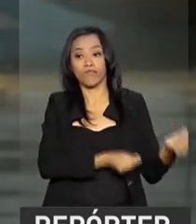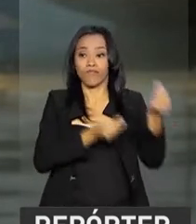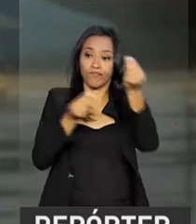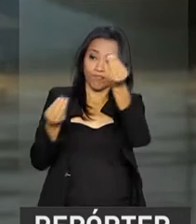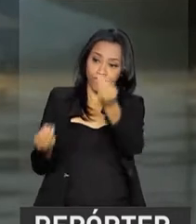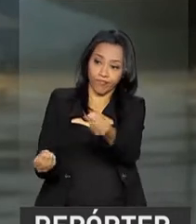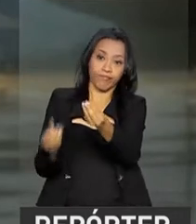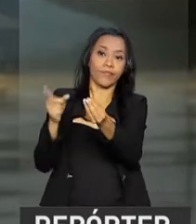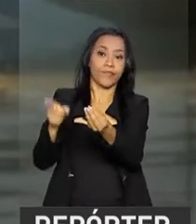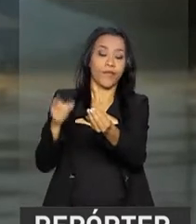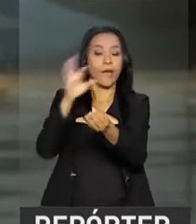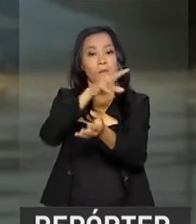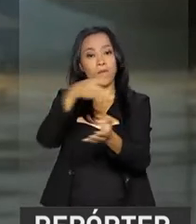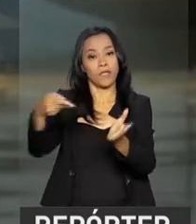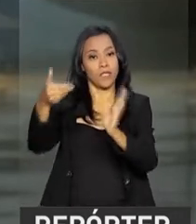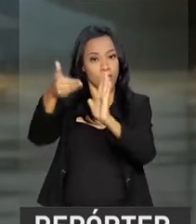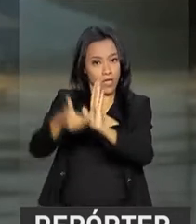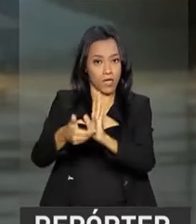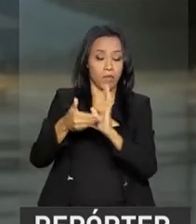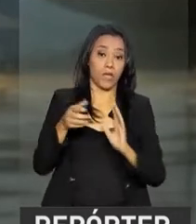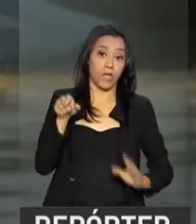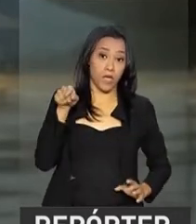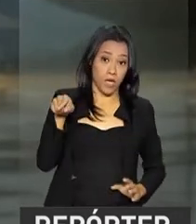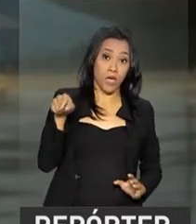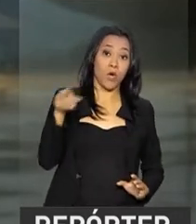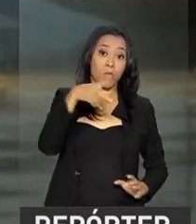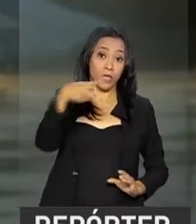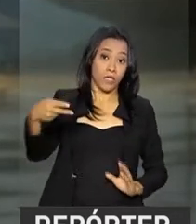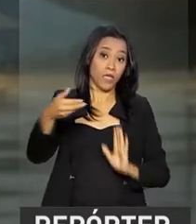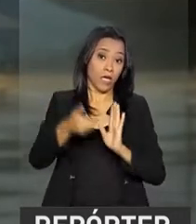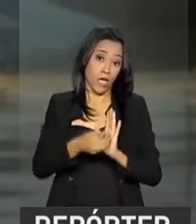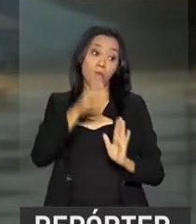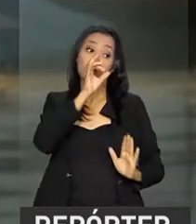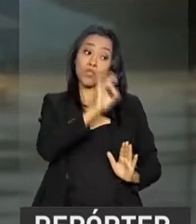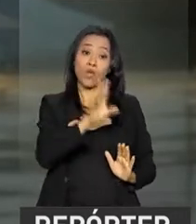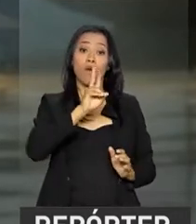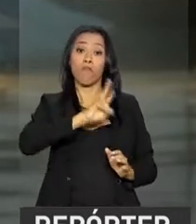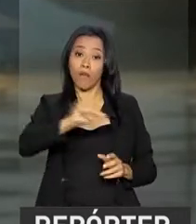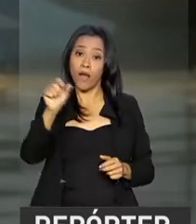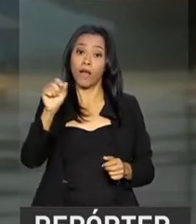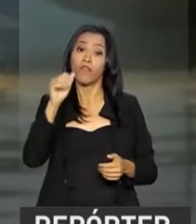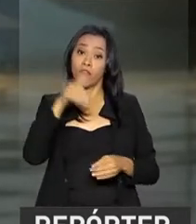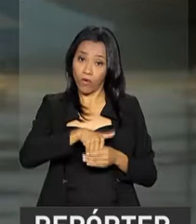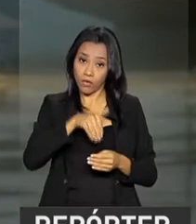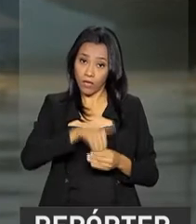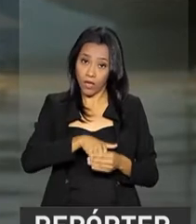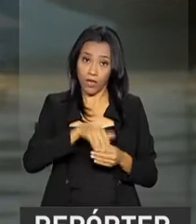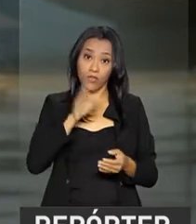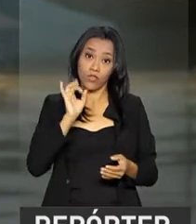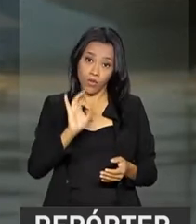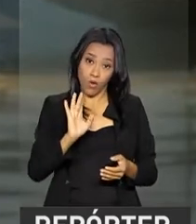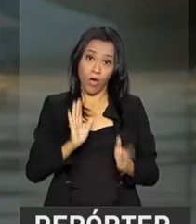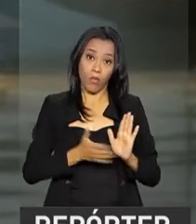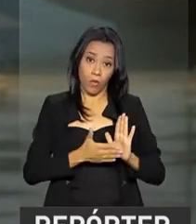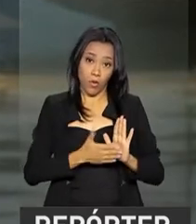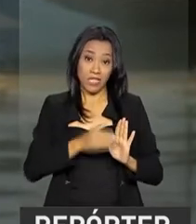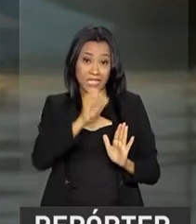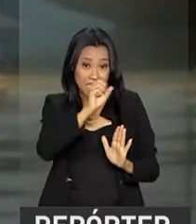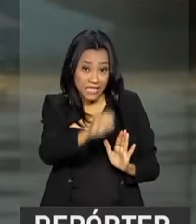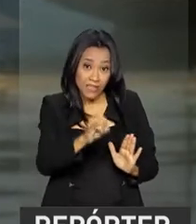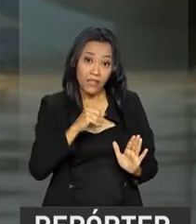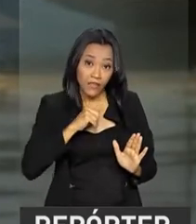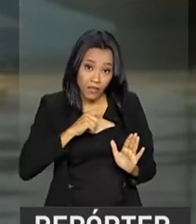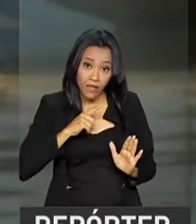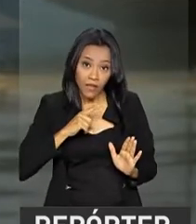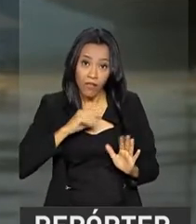Deputados, Rodrigo Maia. E Rodrigo Maia já disse que só vai colocar a proposta em votação se o governo tiver os